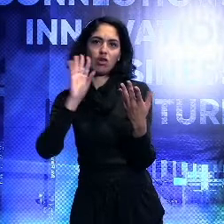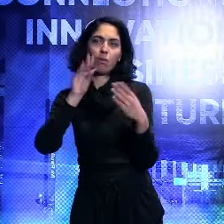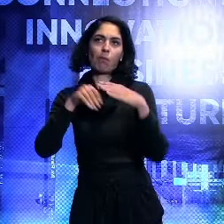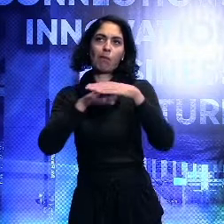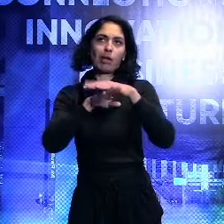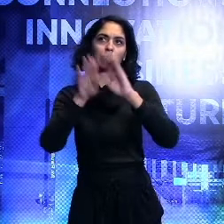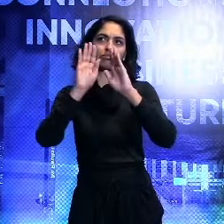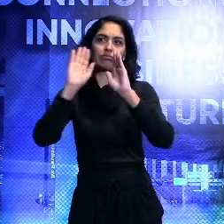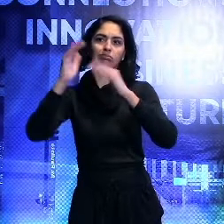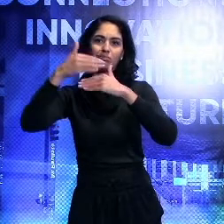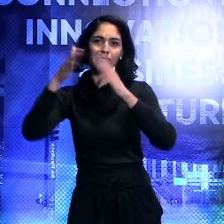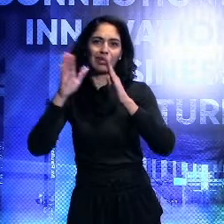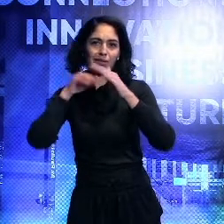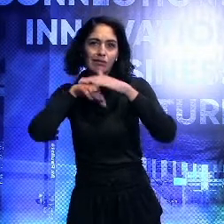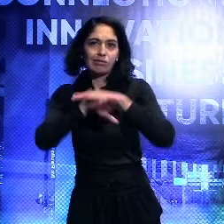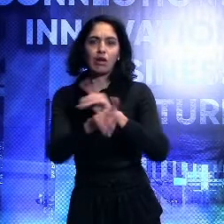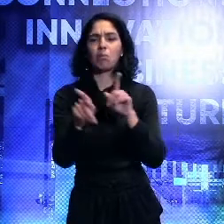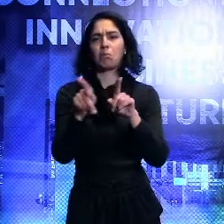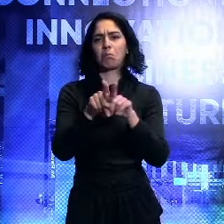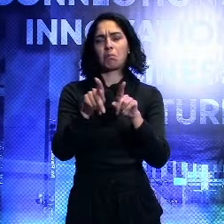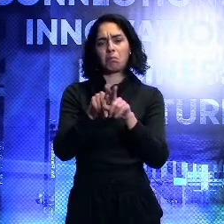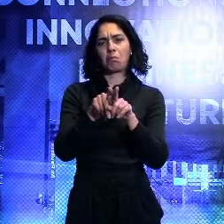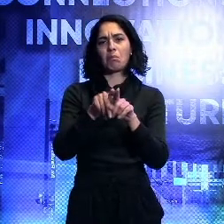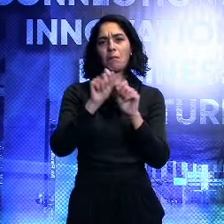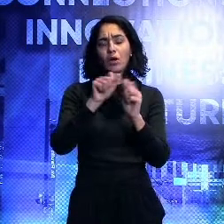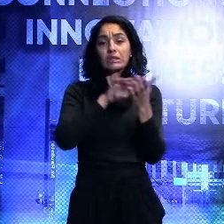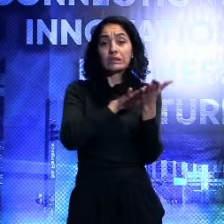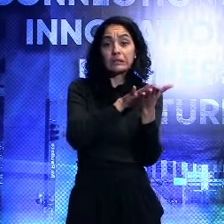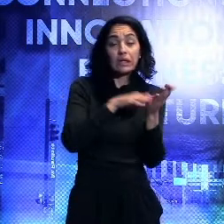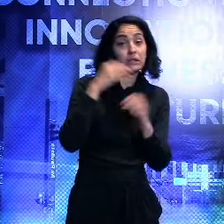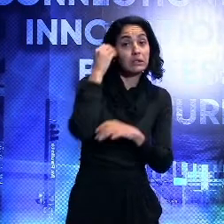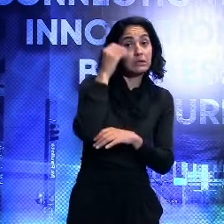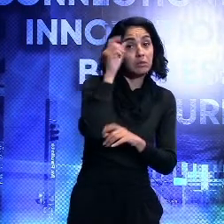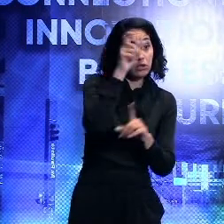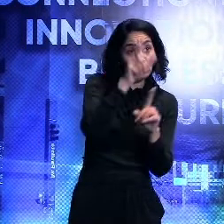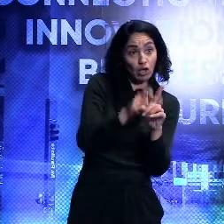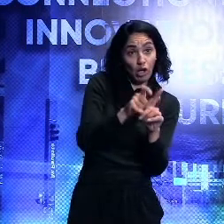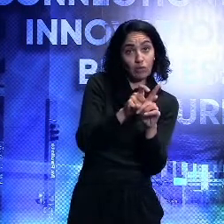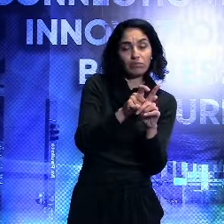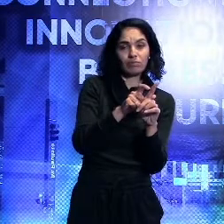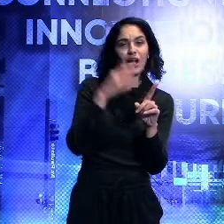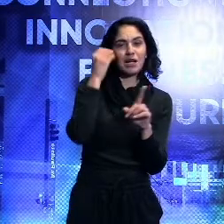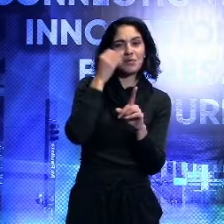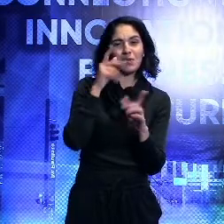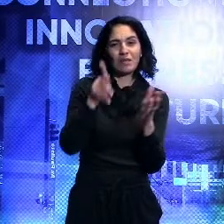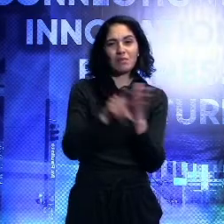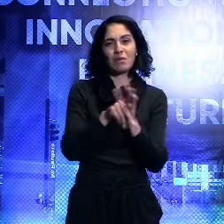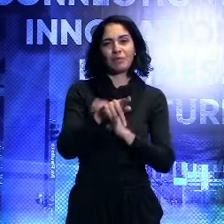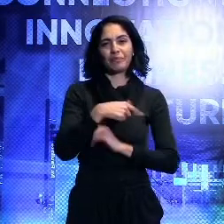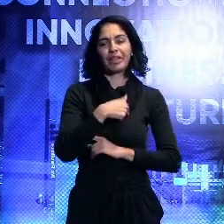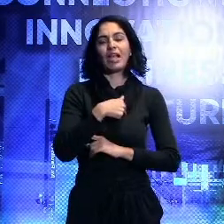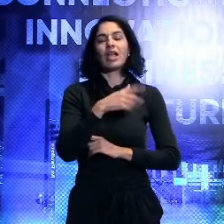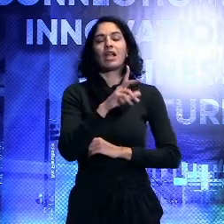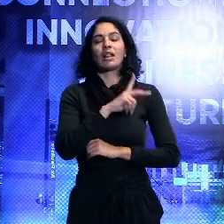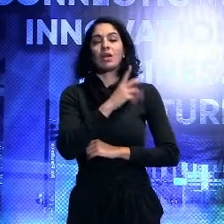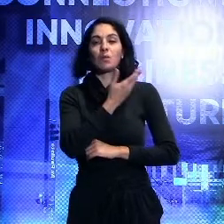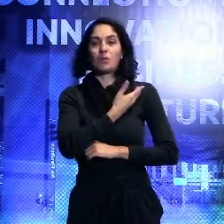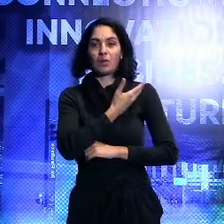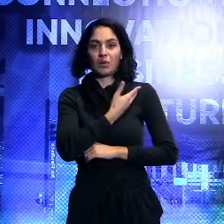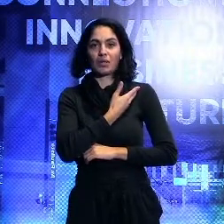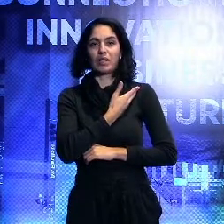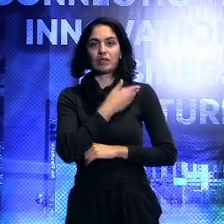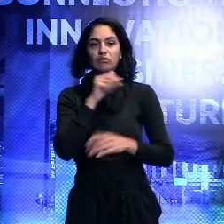de imersão, onde você possa simular as experiências daquela persona? E aí eu vou falar aqui o seguinte: teve uma colega que, durante o pré-evento,